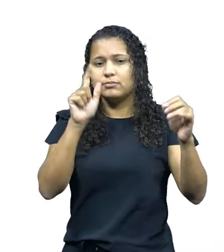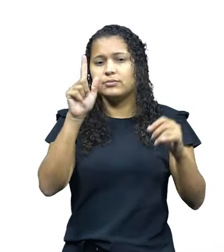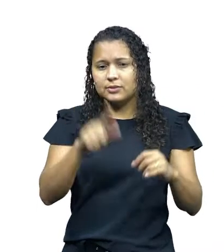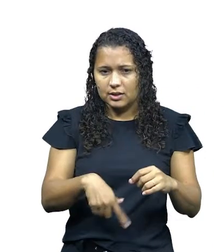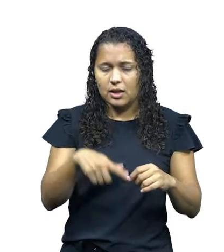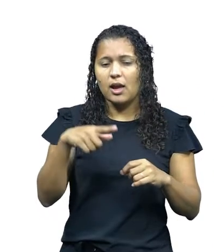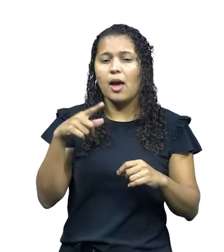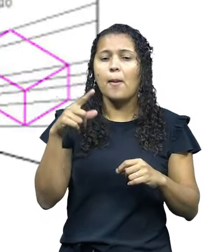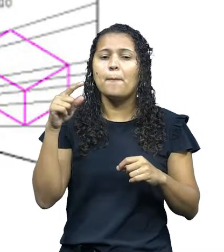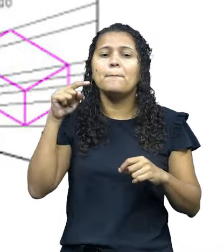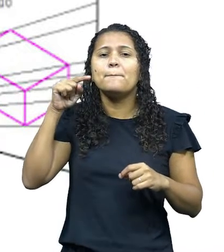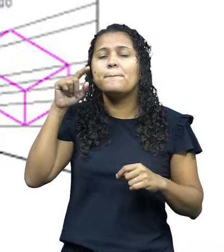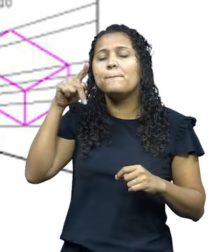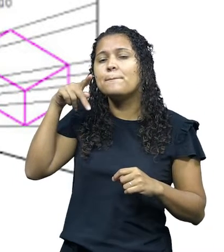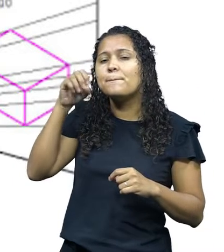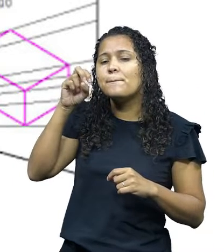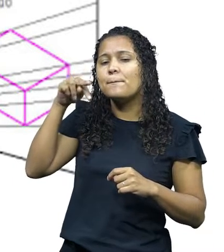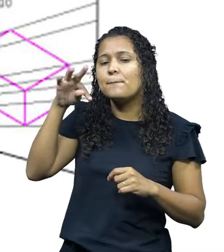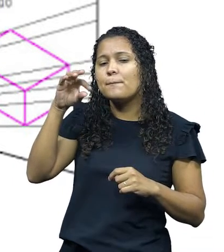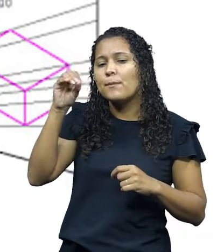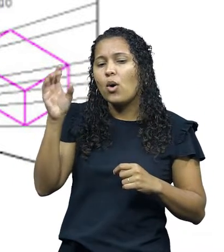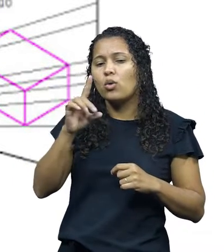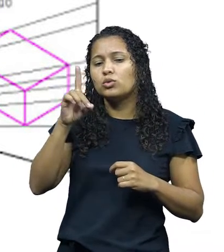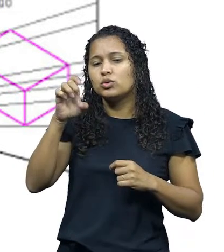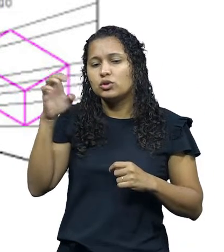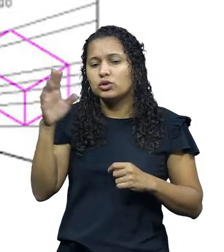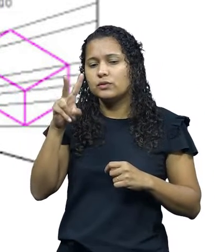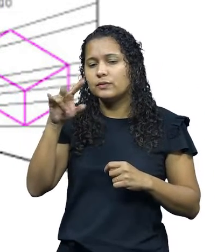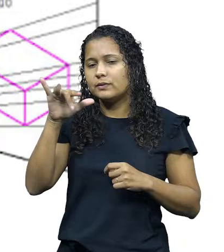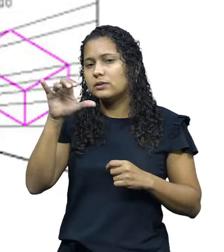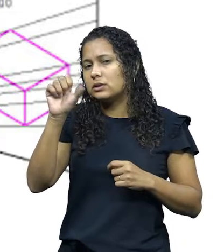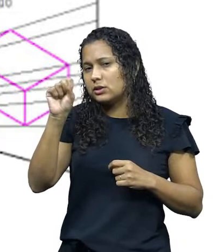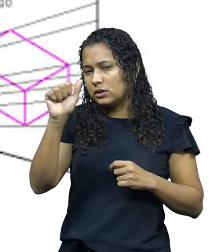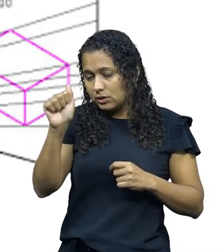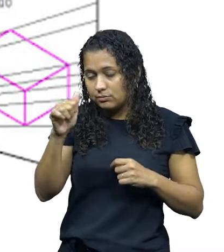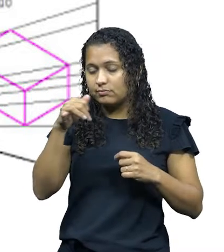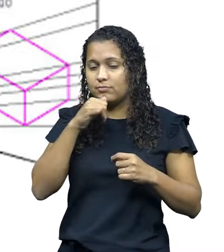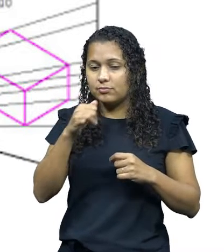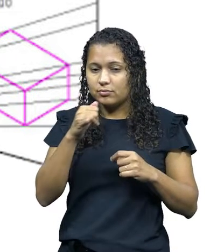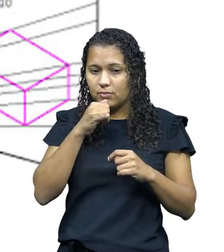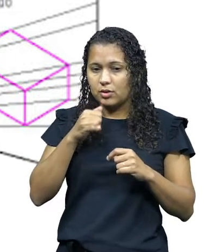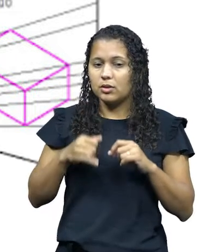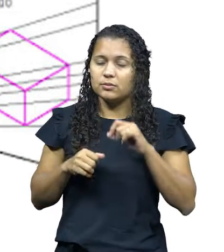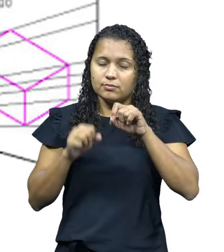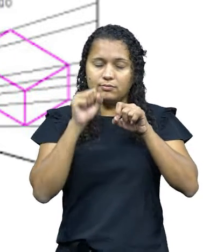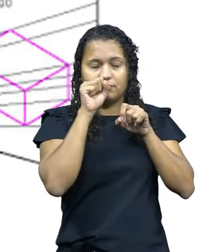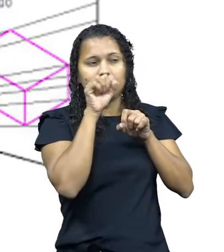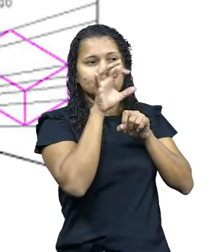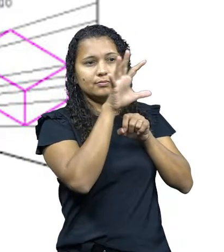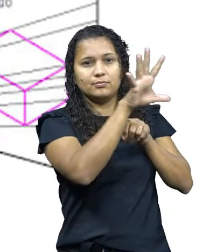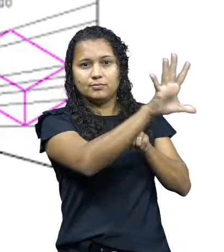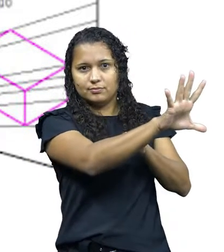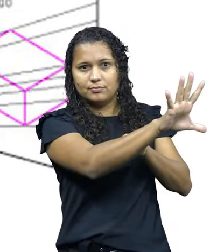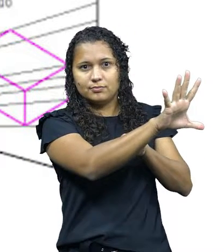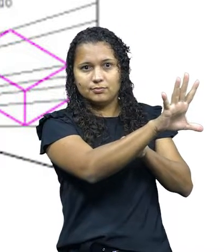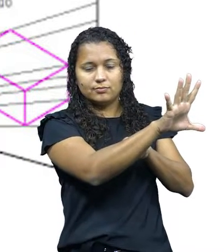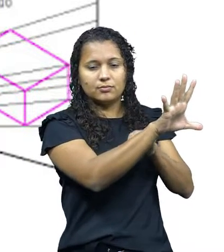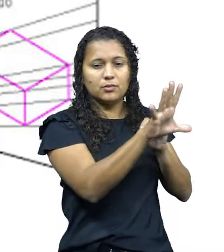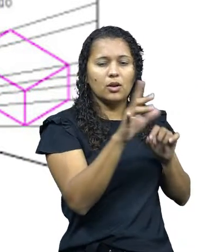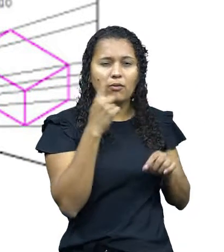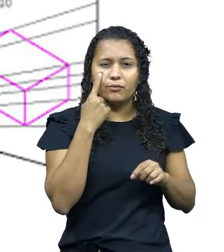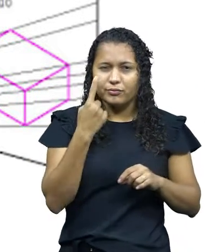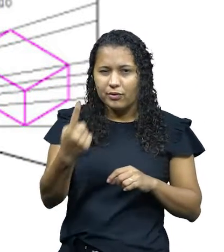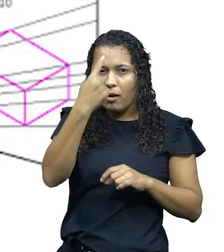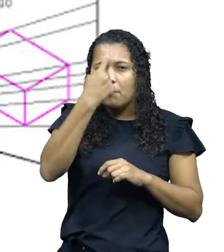ponto de vista. Então, na projeção cônica, os raios, eles são projetados, olha,